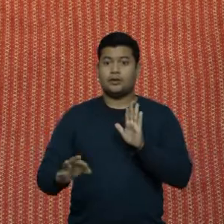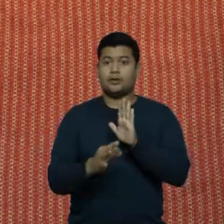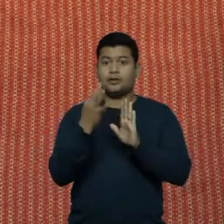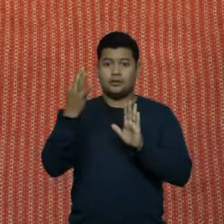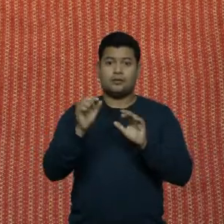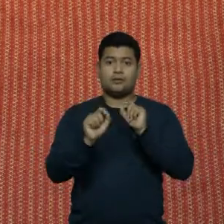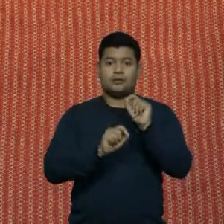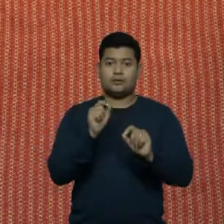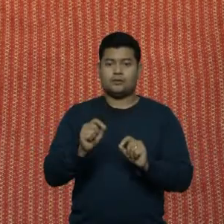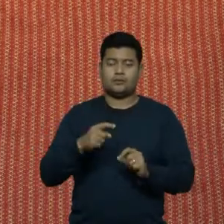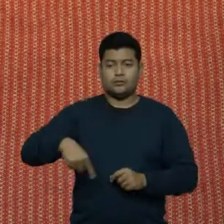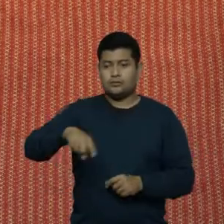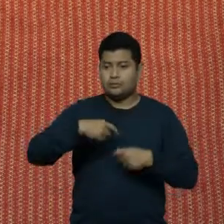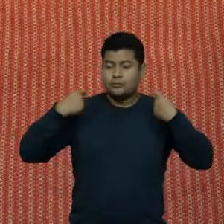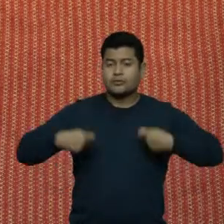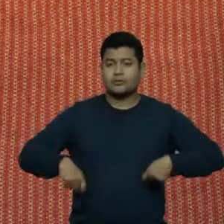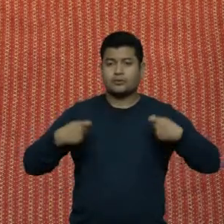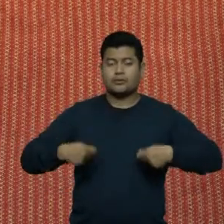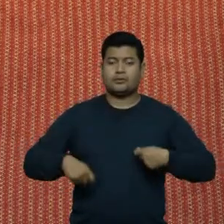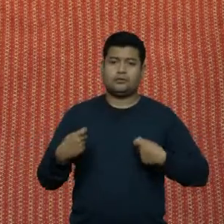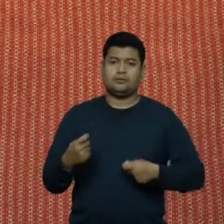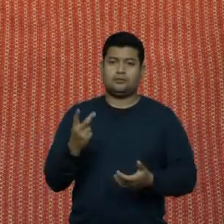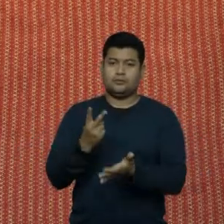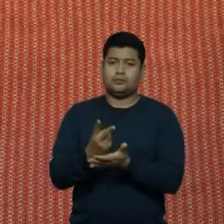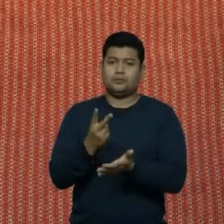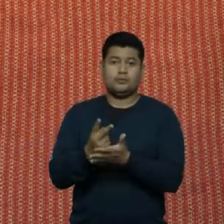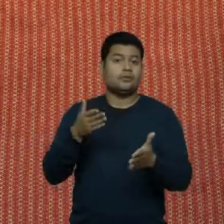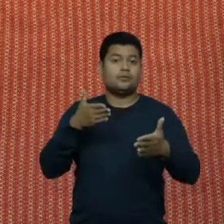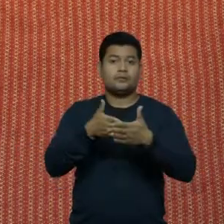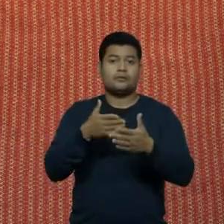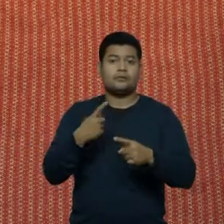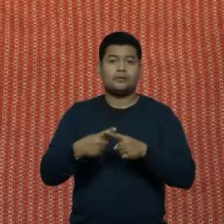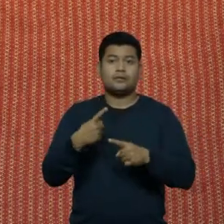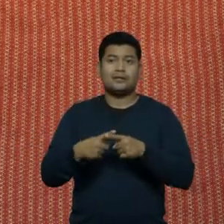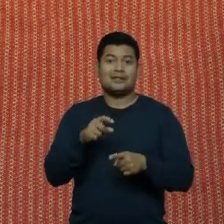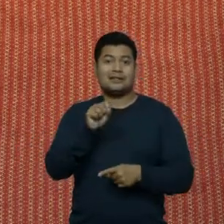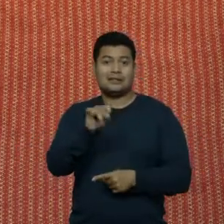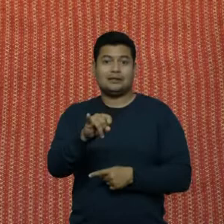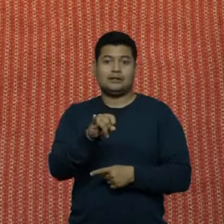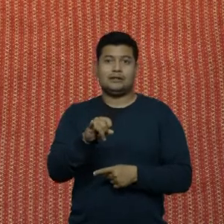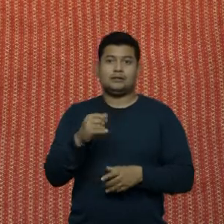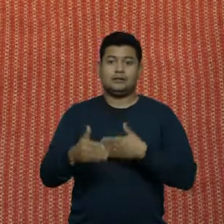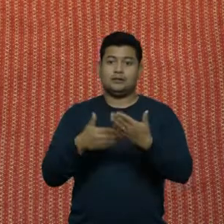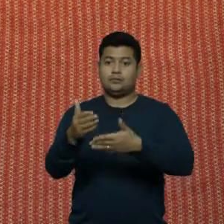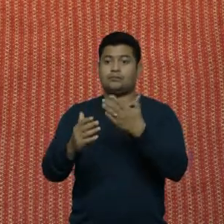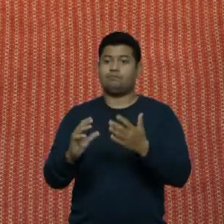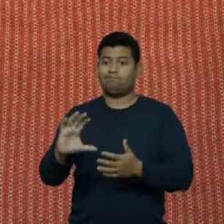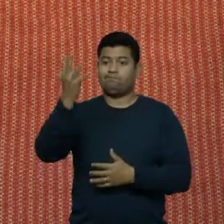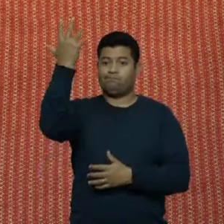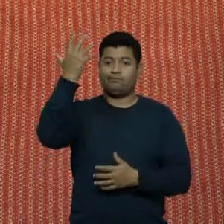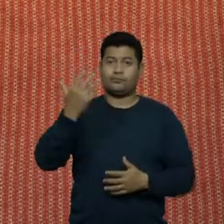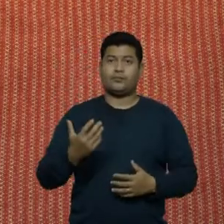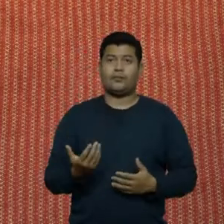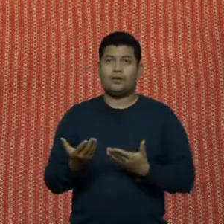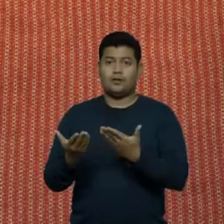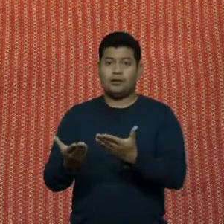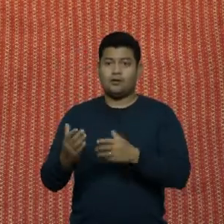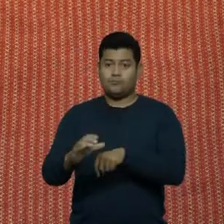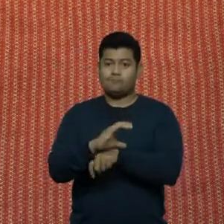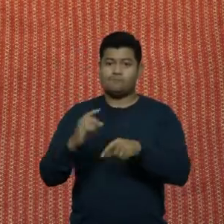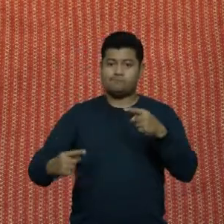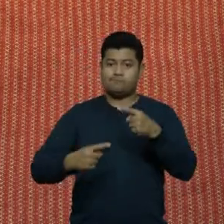sim que manter o veto porque senão isso se tornaria uma ação de inconstitucionalidade